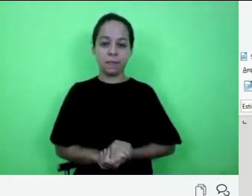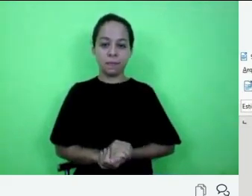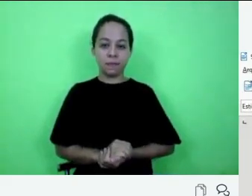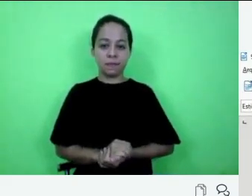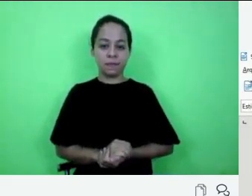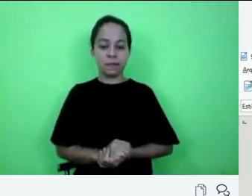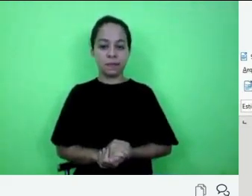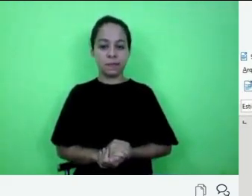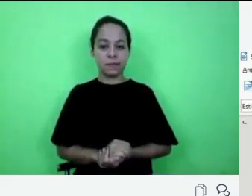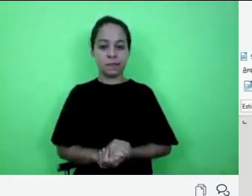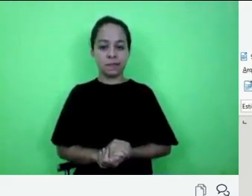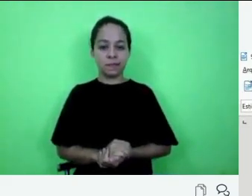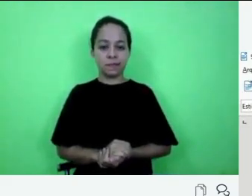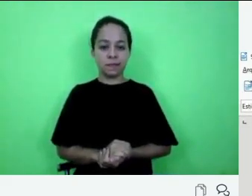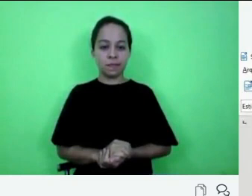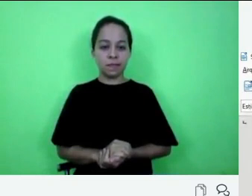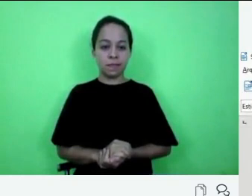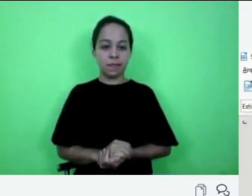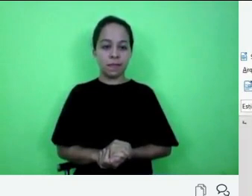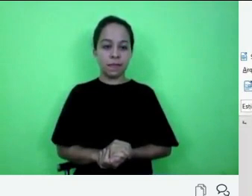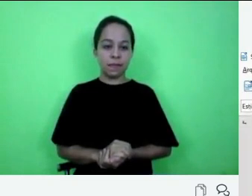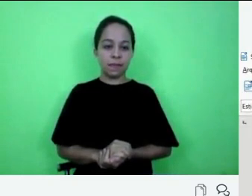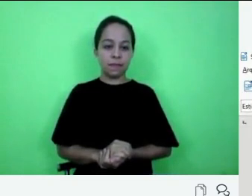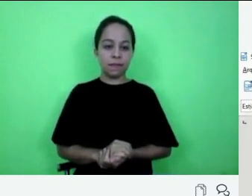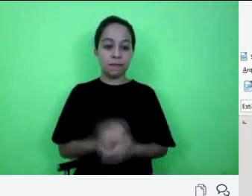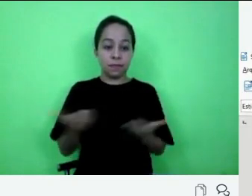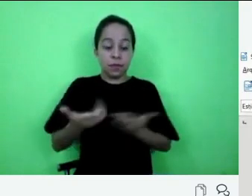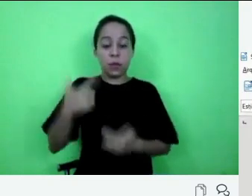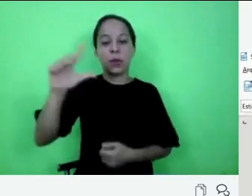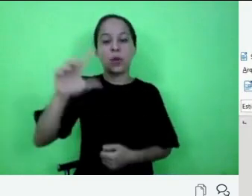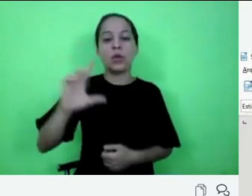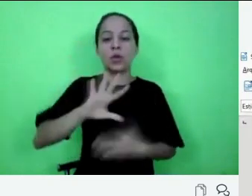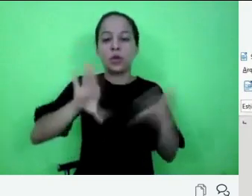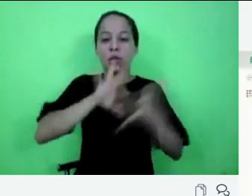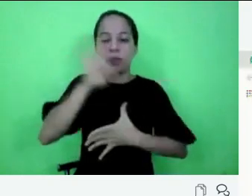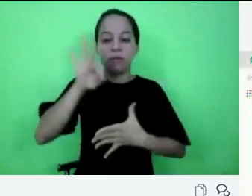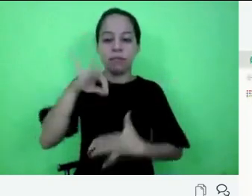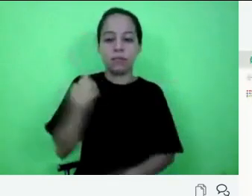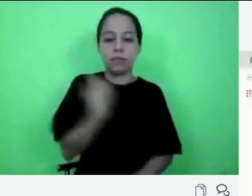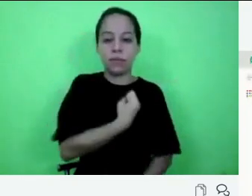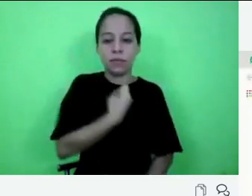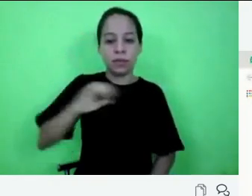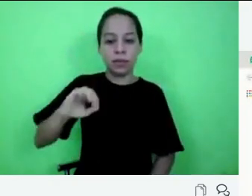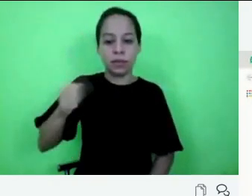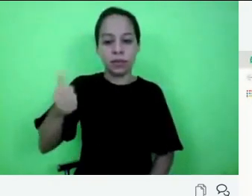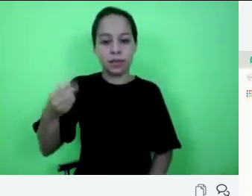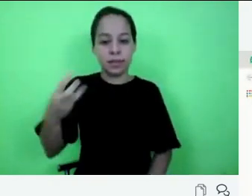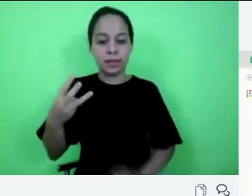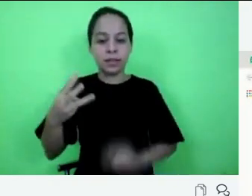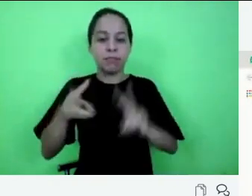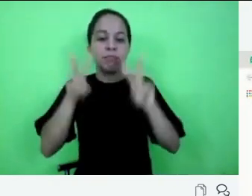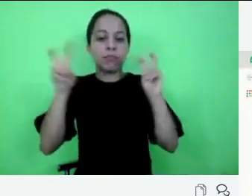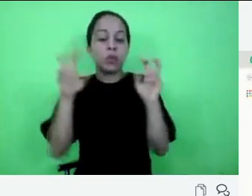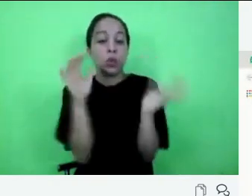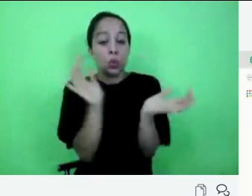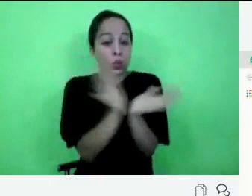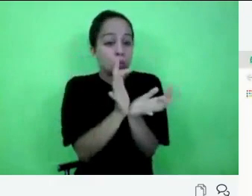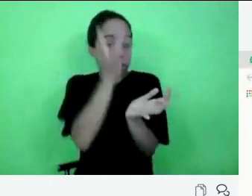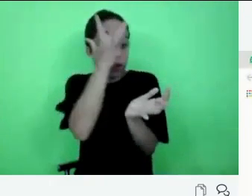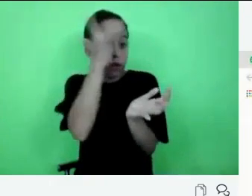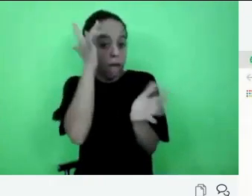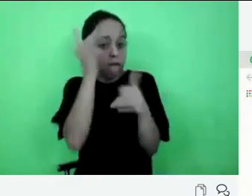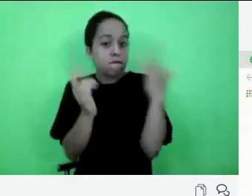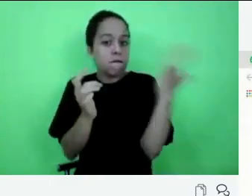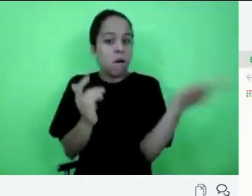Próximo sorteio, código de vaga 013, vagas destinadas ao público externo,